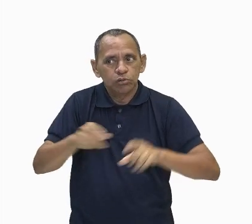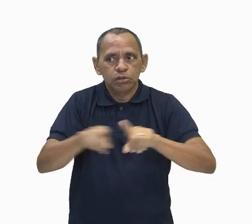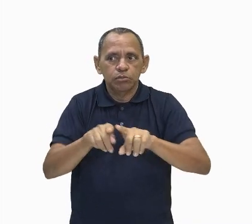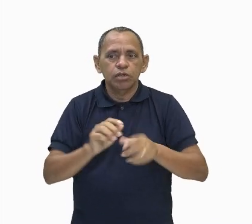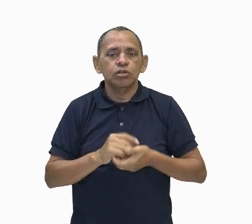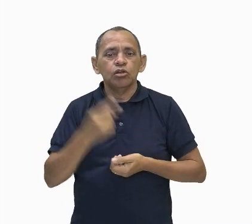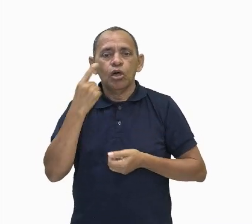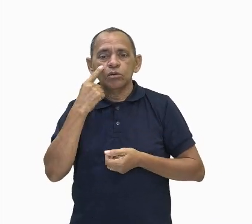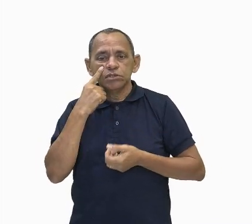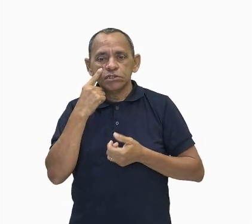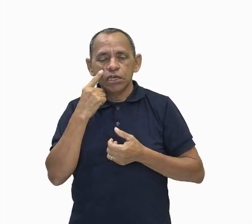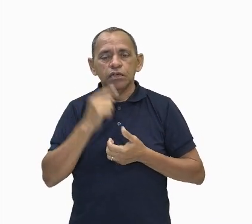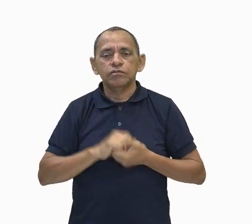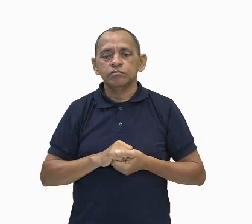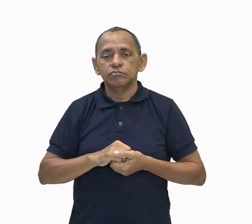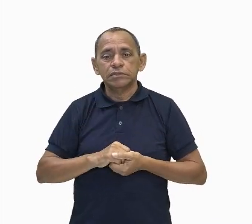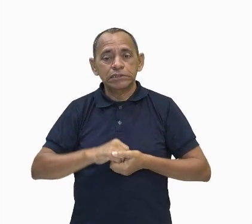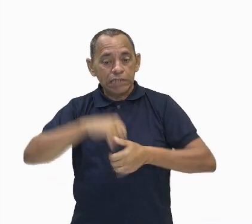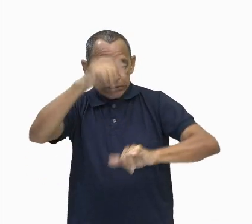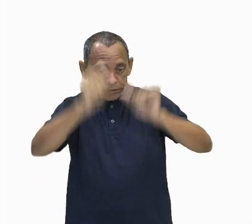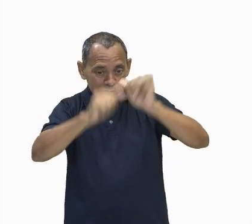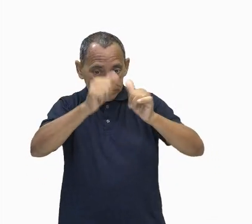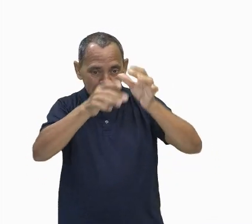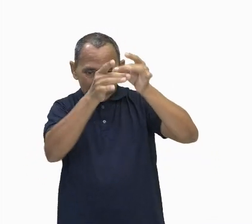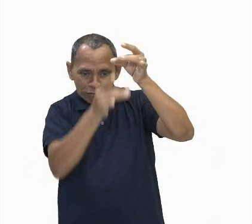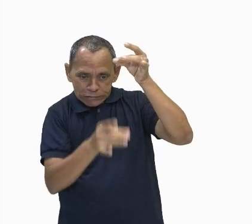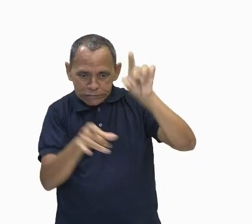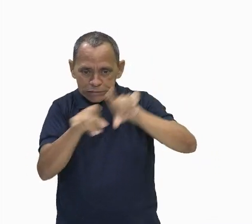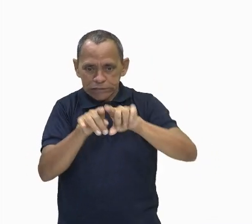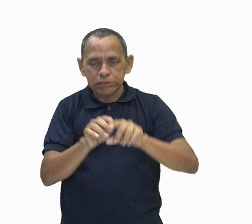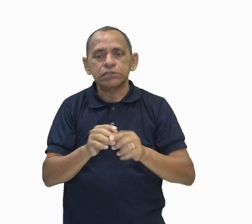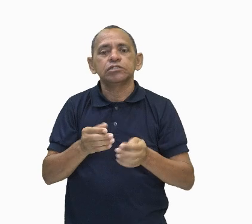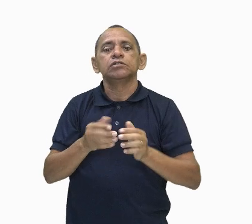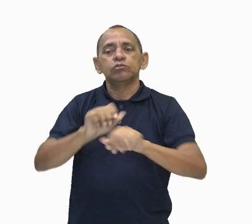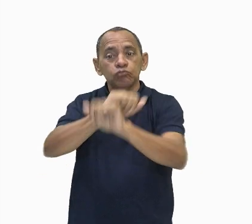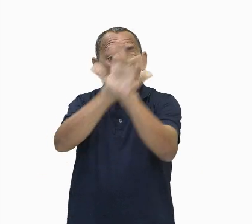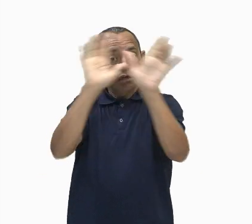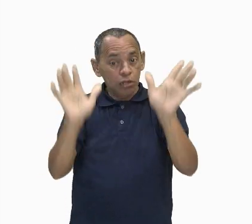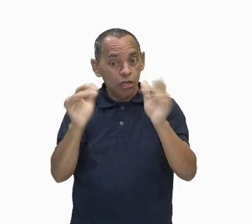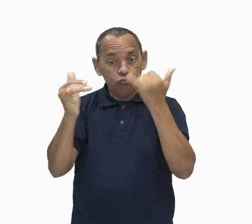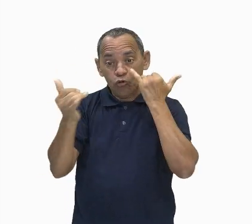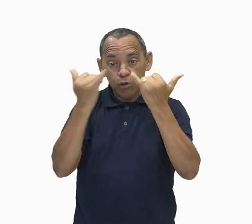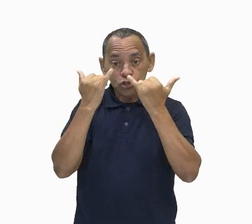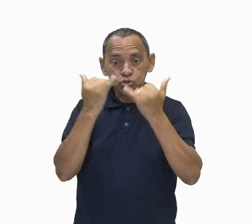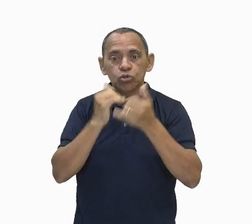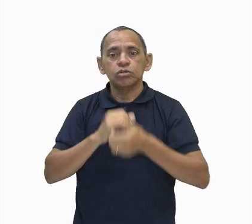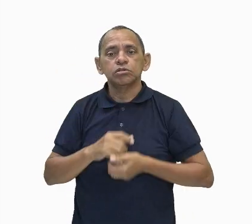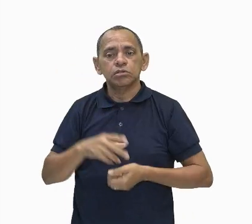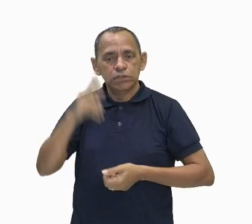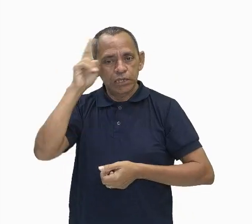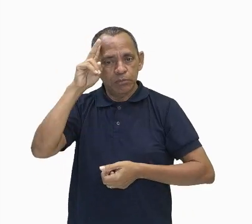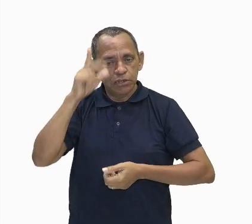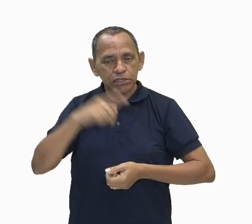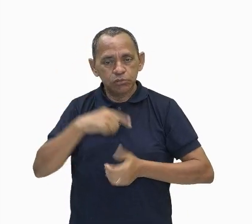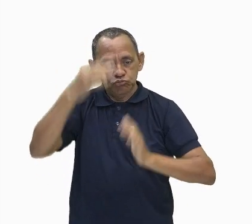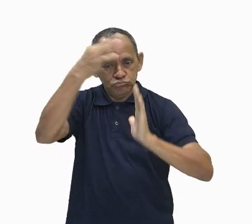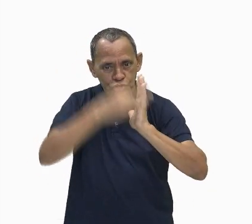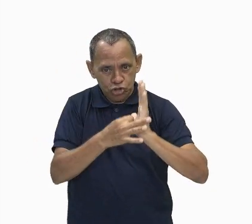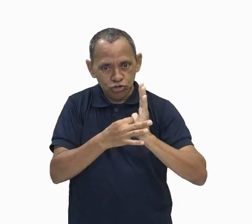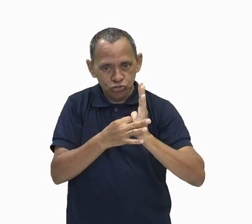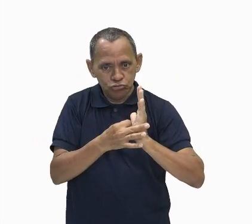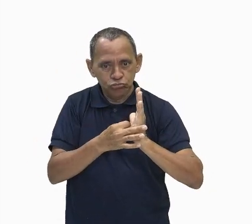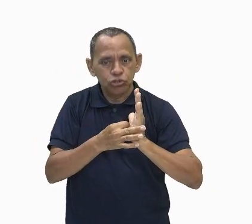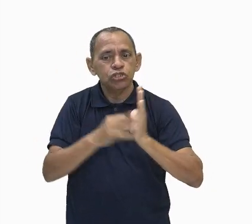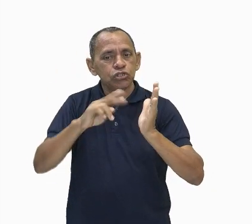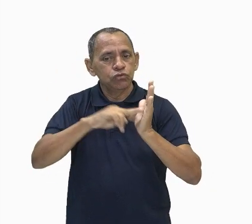nossa recapitulação do que nós falamos sobre informações explícitas. Lembrando, nós temos o texto, essa unidade com significado, pode